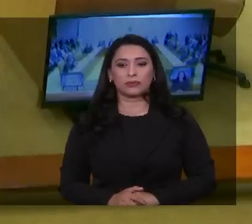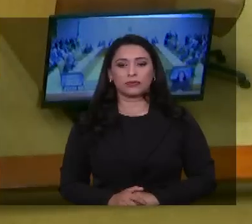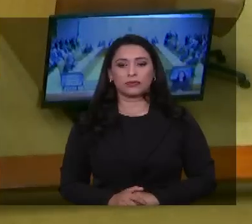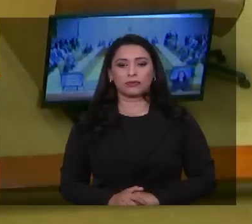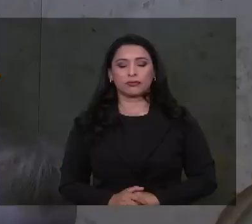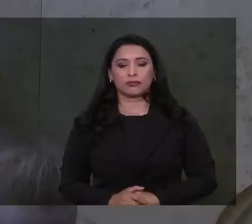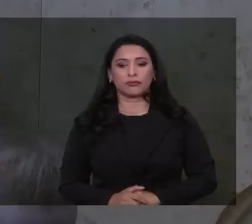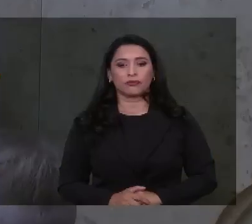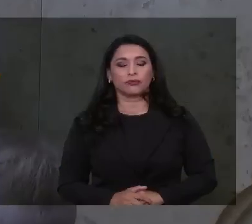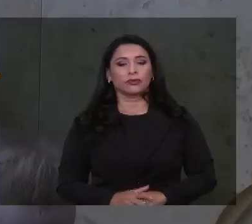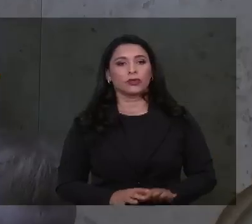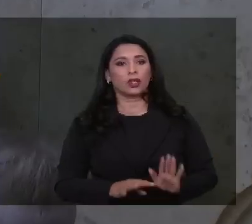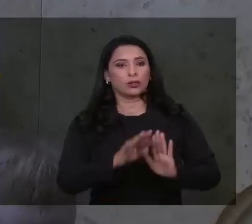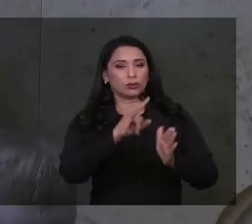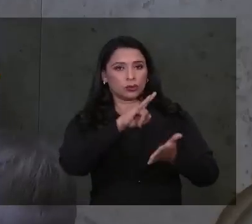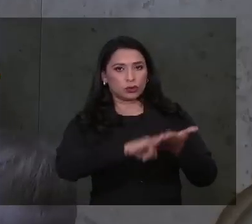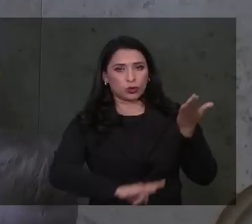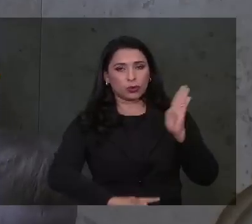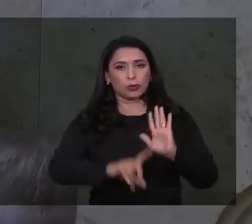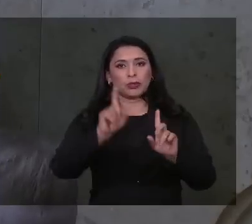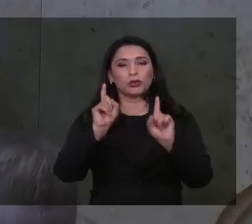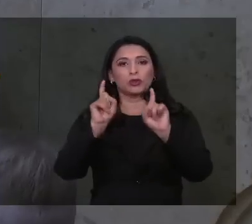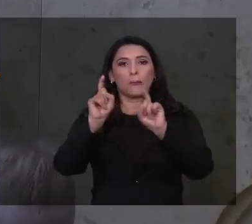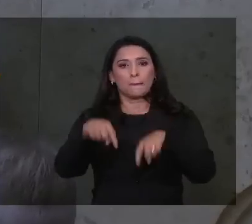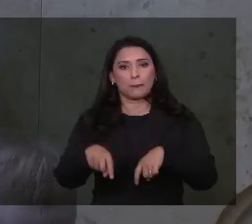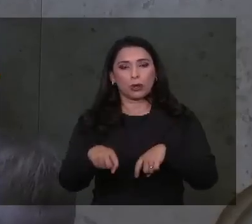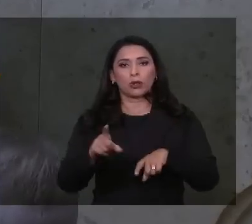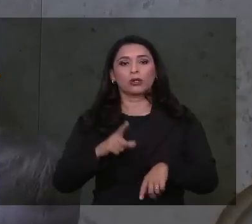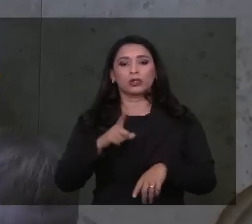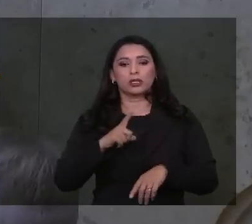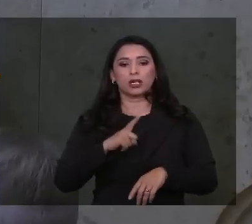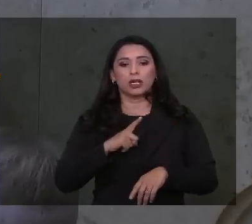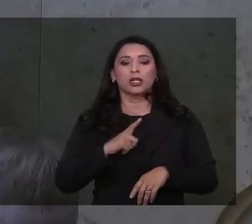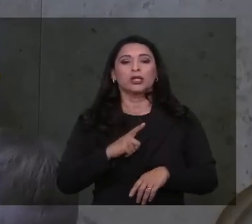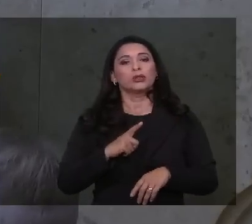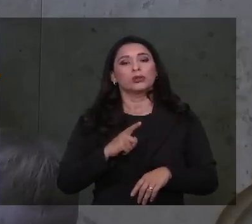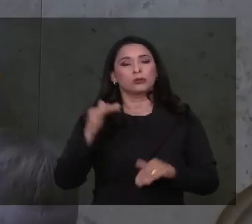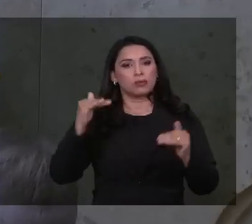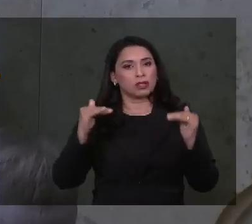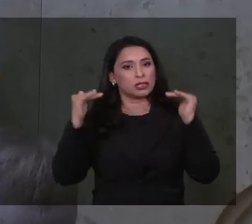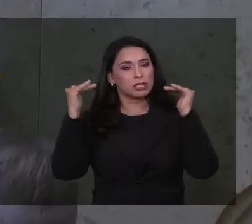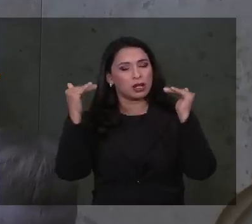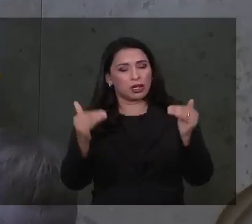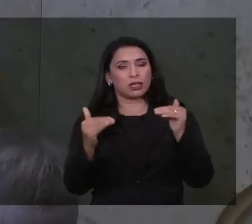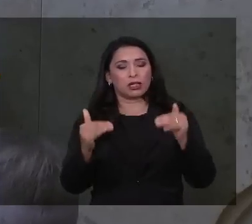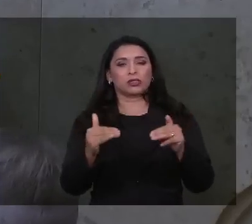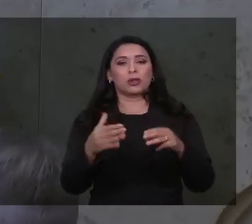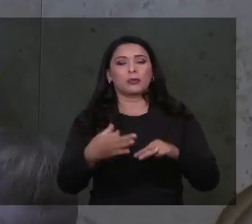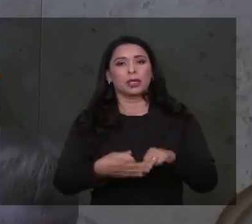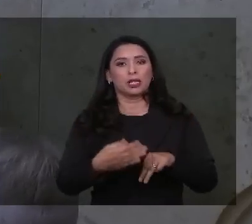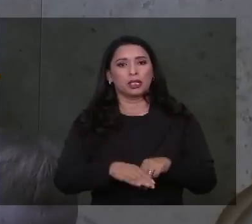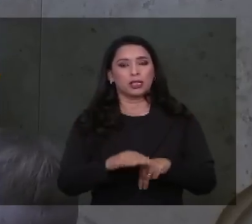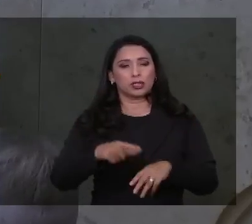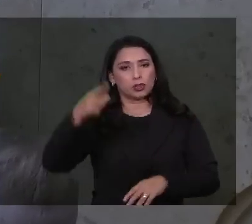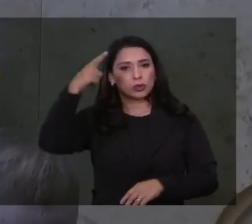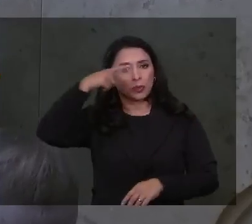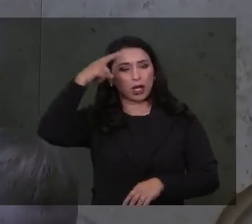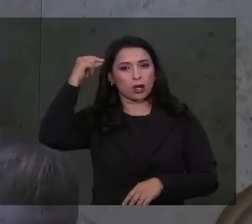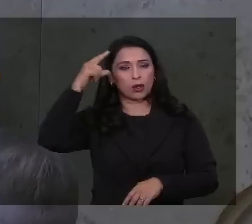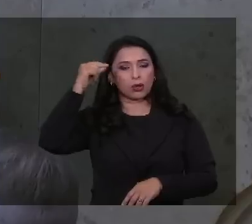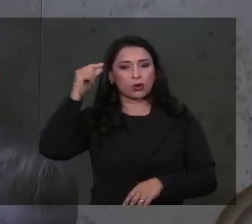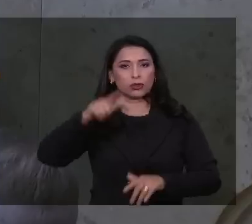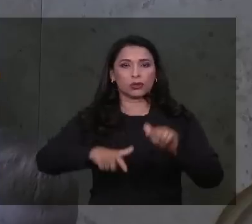Termo de posse de Sua Excelência, o senhor ministro Luiz Roberto Barroso, nos cargos de presidente do Supremo Tribunal